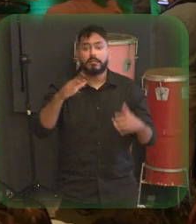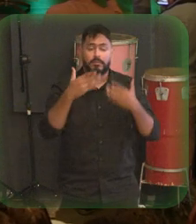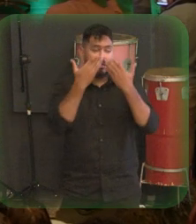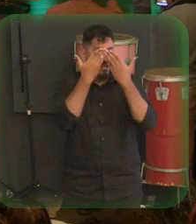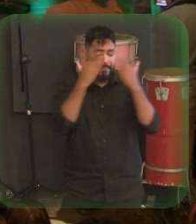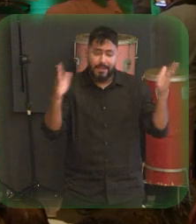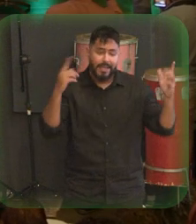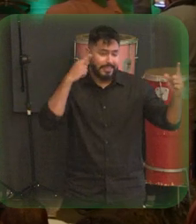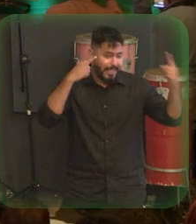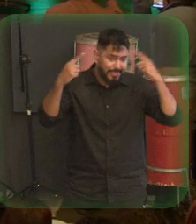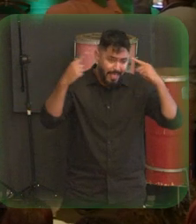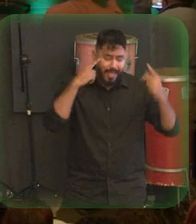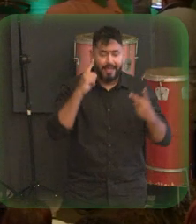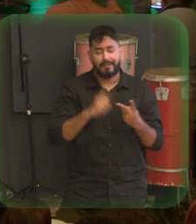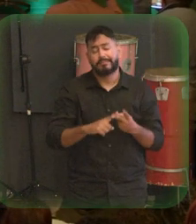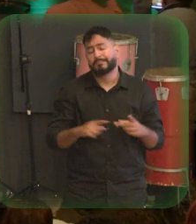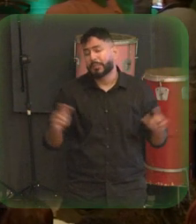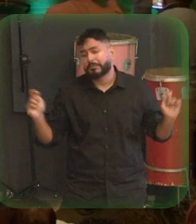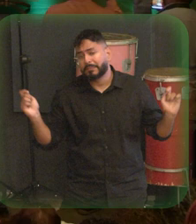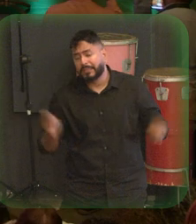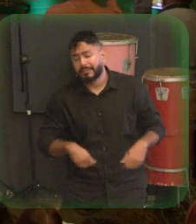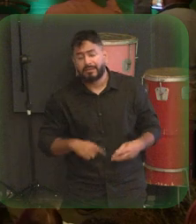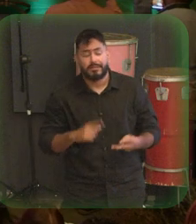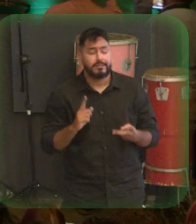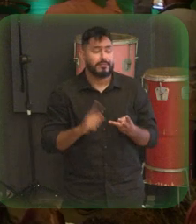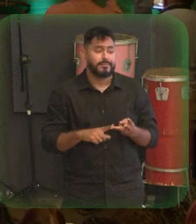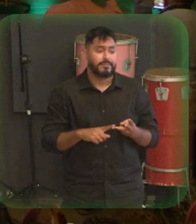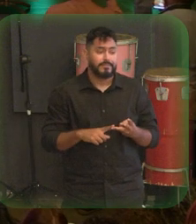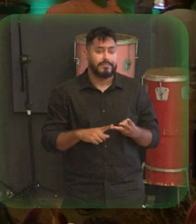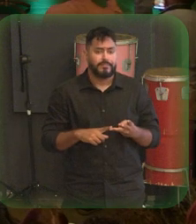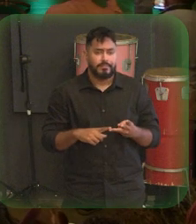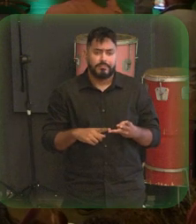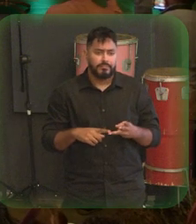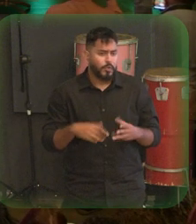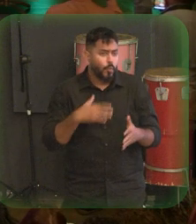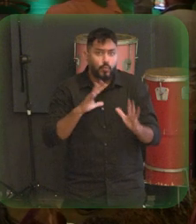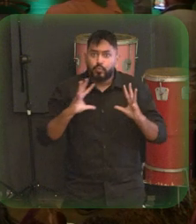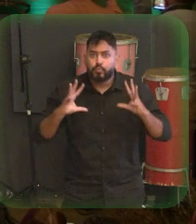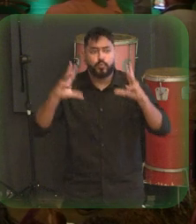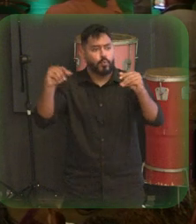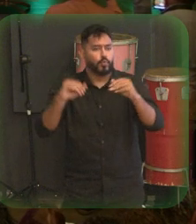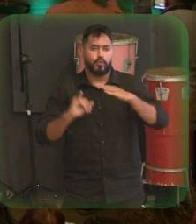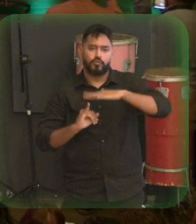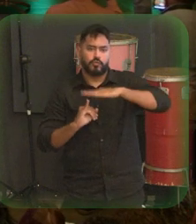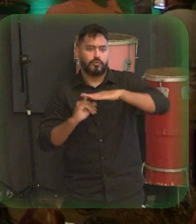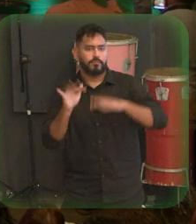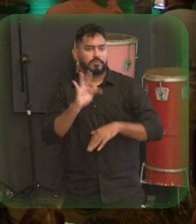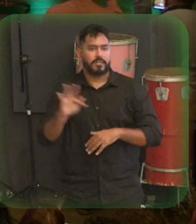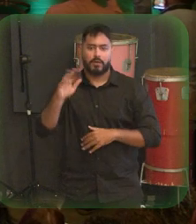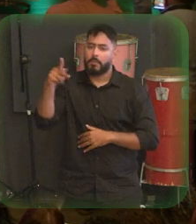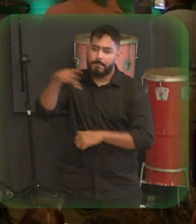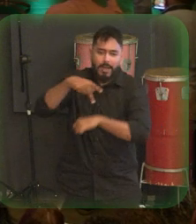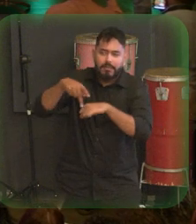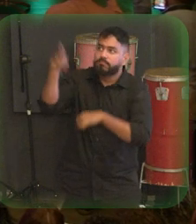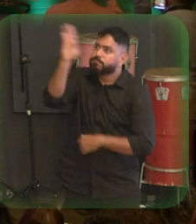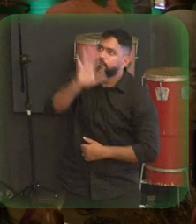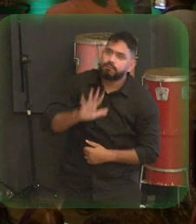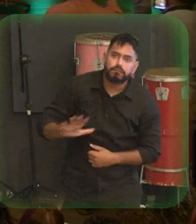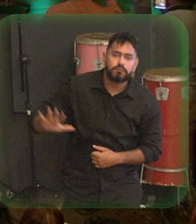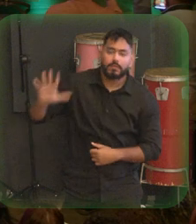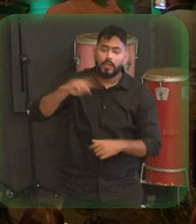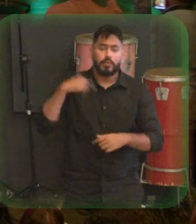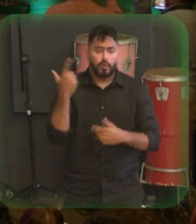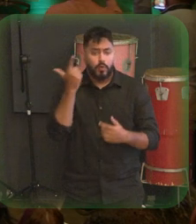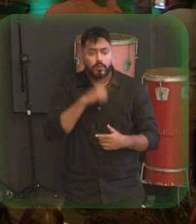a possibilidades, enfim, com todos os institutos federais do país, para que a gente possa implementar uma política de direitos